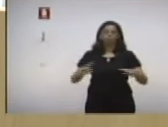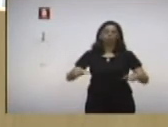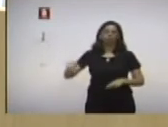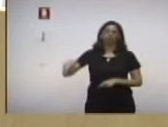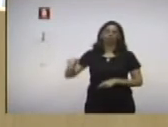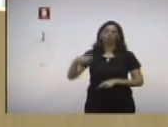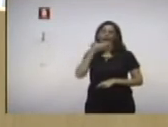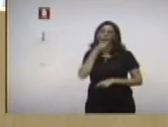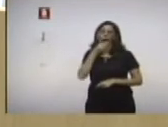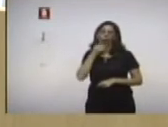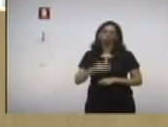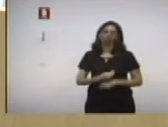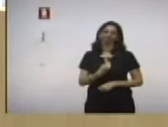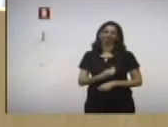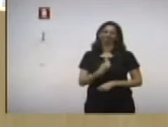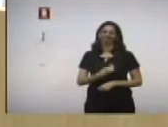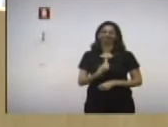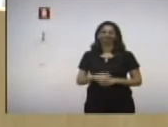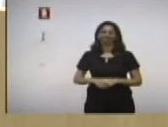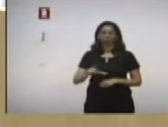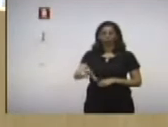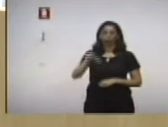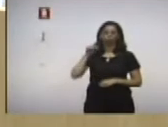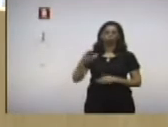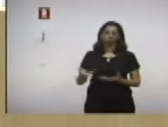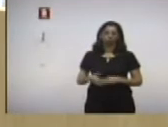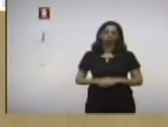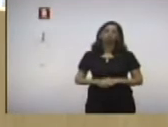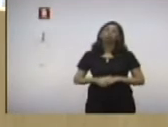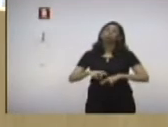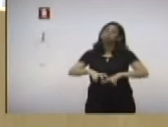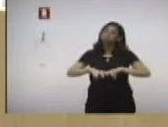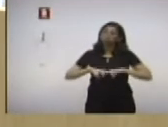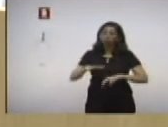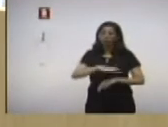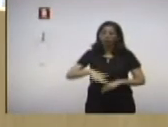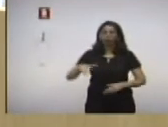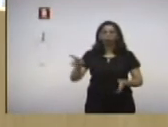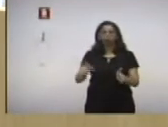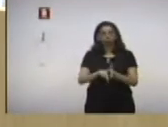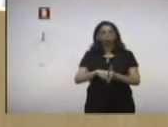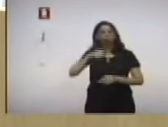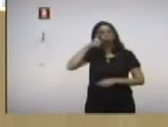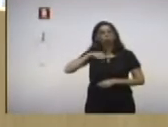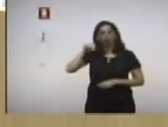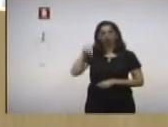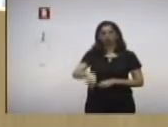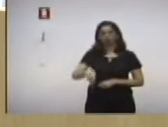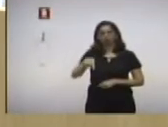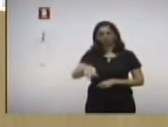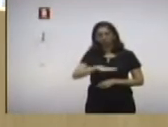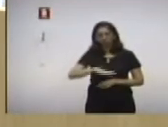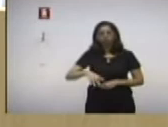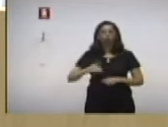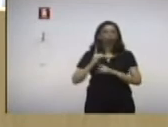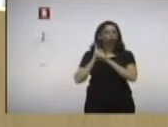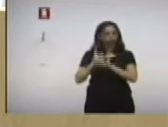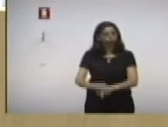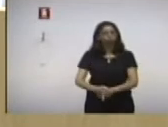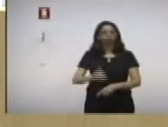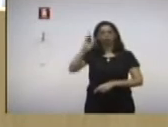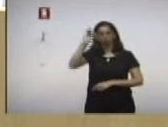pelas mulheres tão que a Procuradoria da mulher ela consiga discutir aqui nessa casa